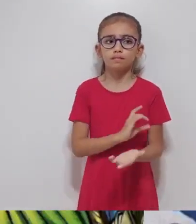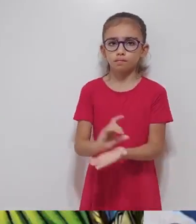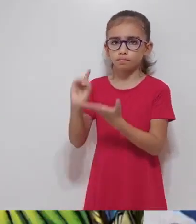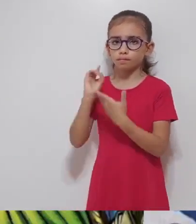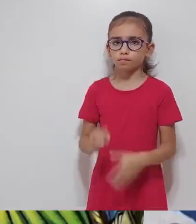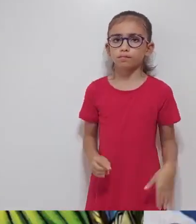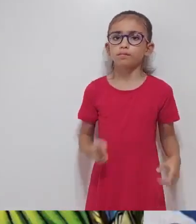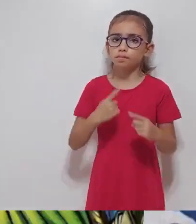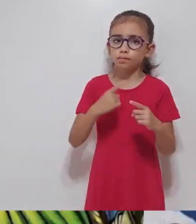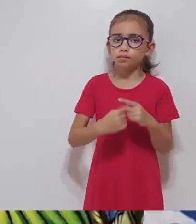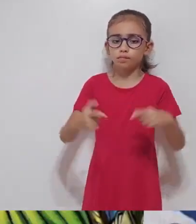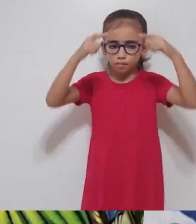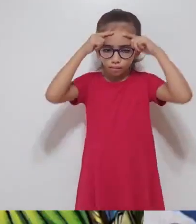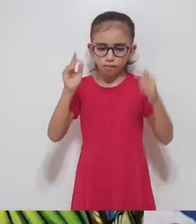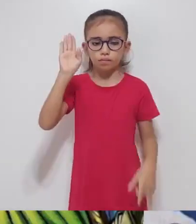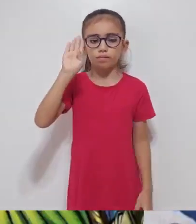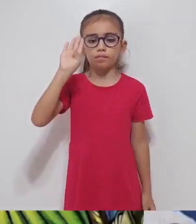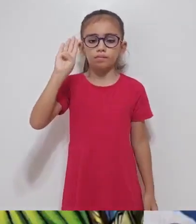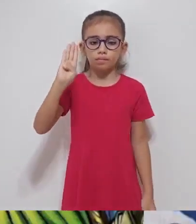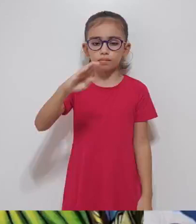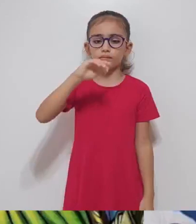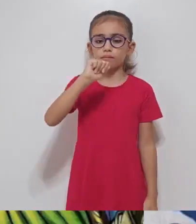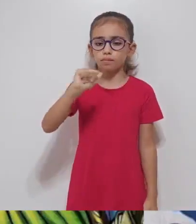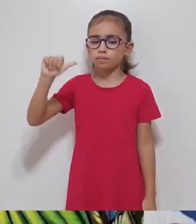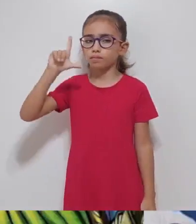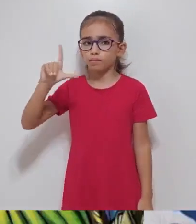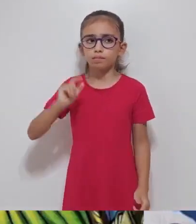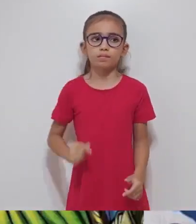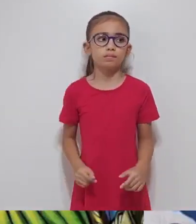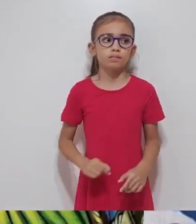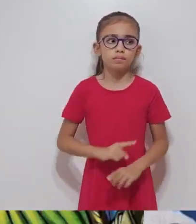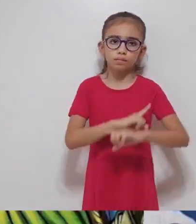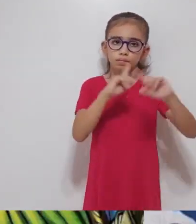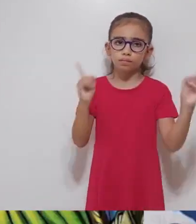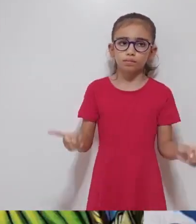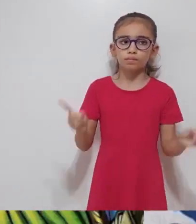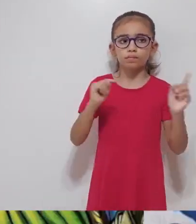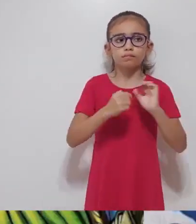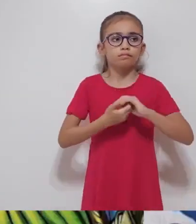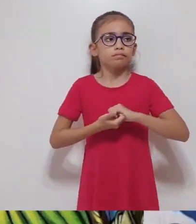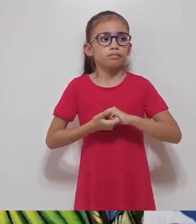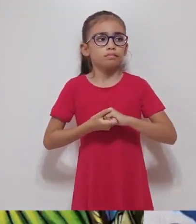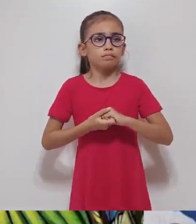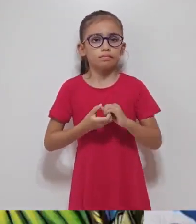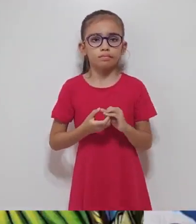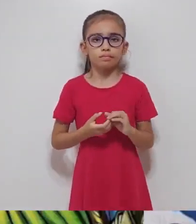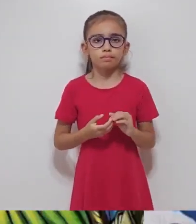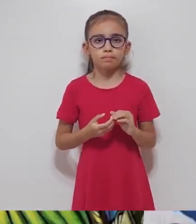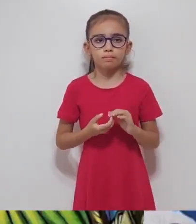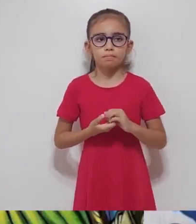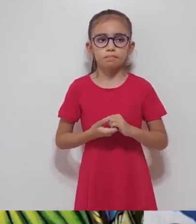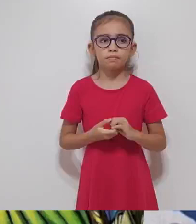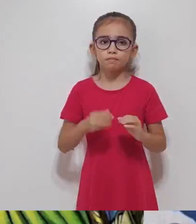Baal. Ela levou o povo a adorar o rei Baal. Mas o pecado da idolatria não